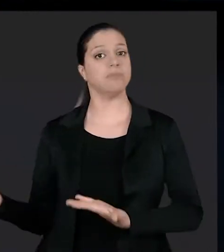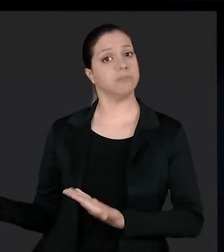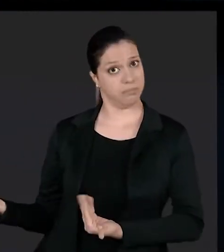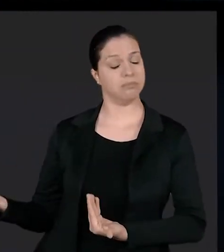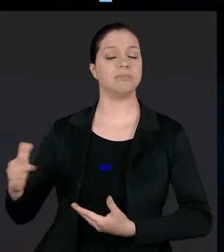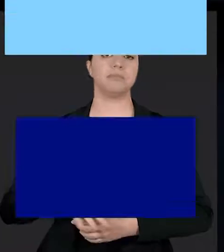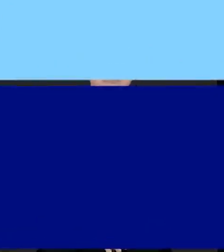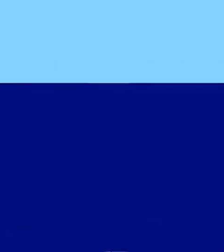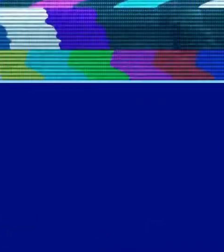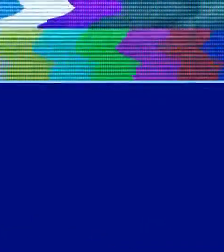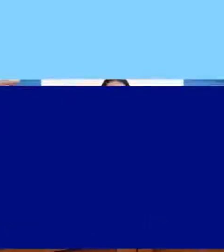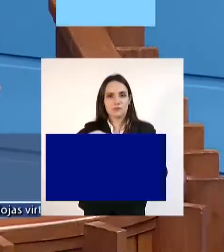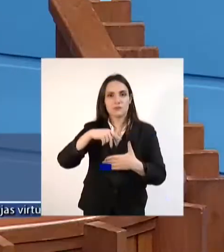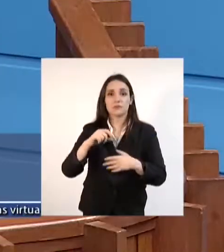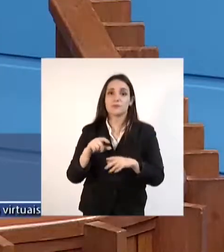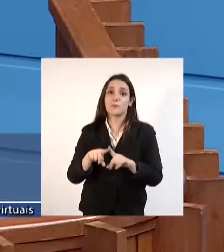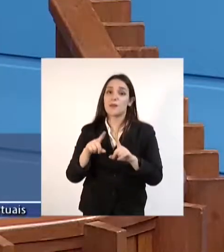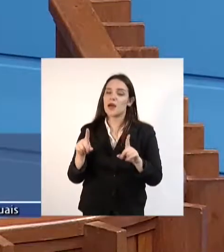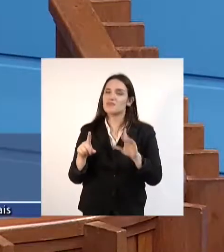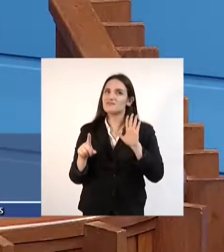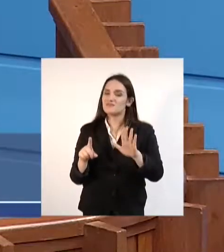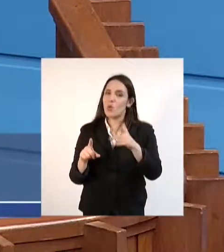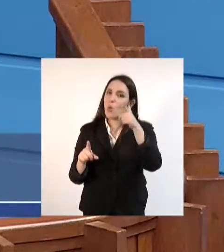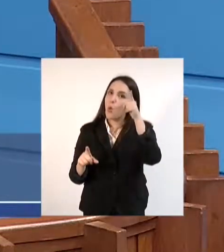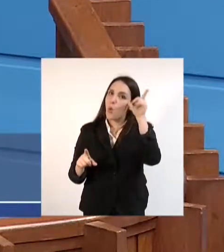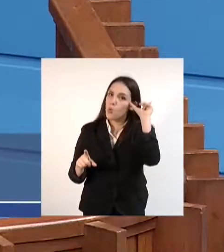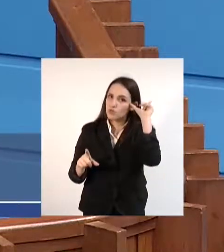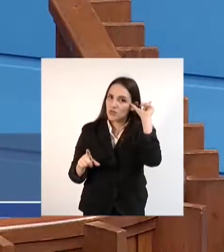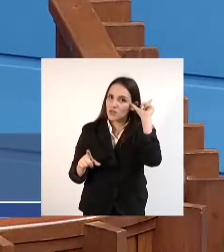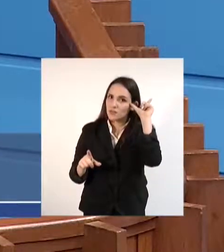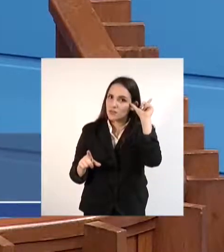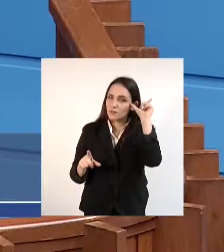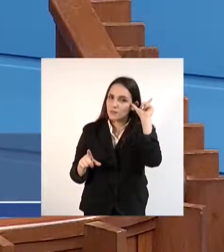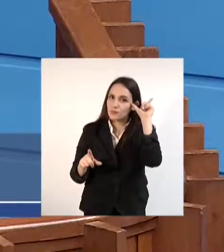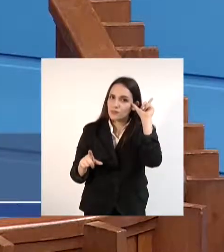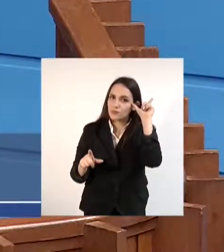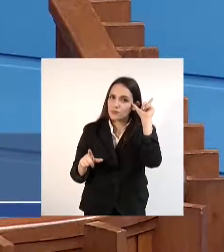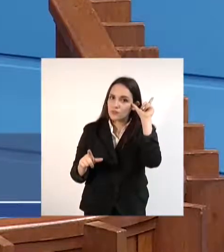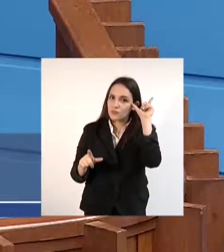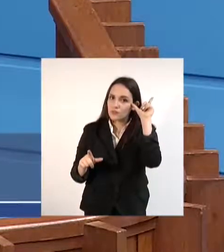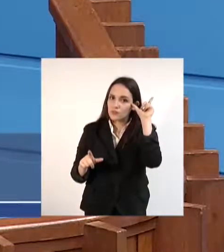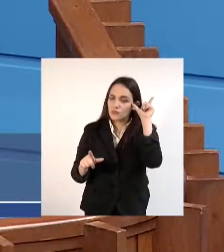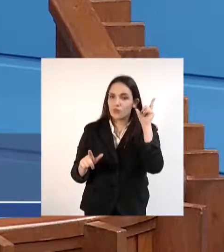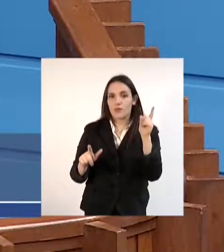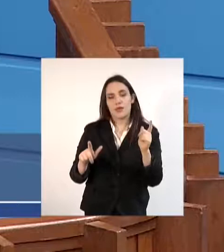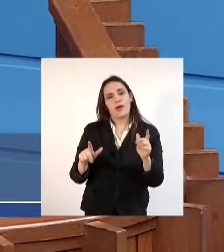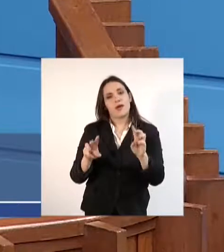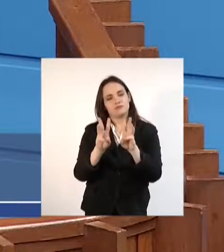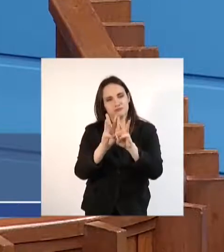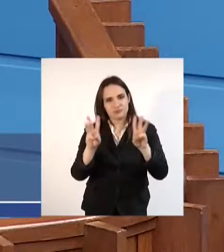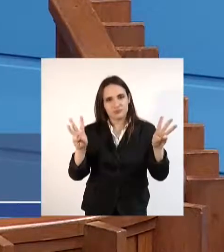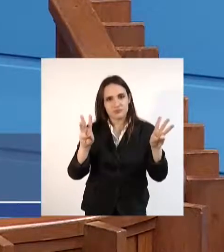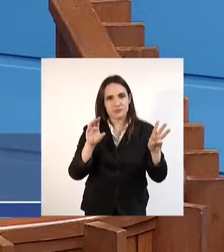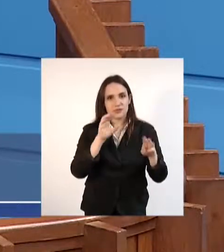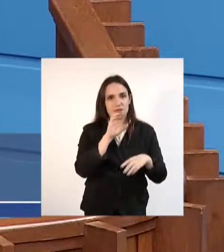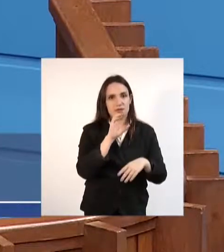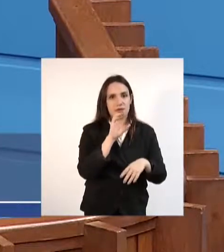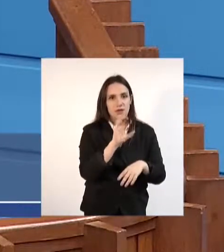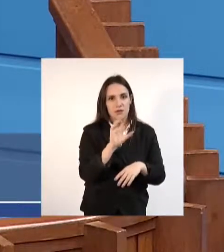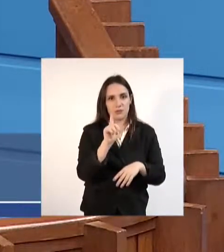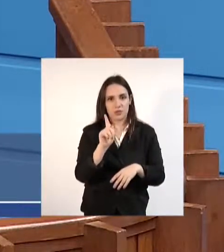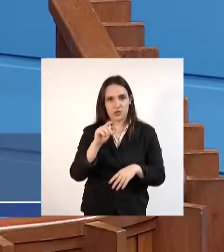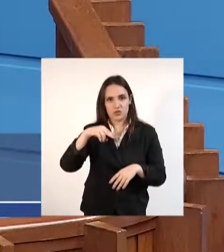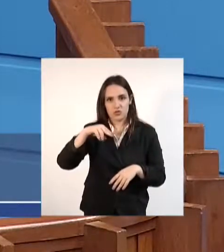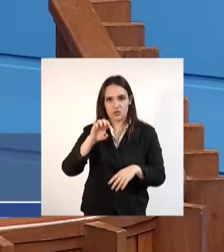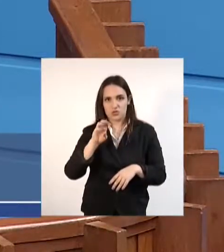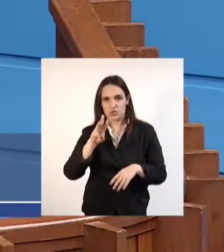suicídio adolescente. Ontem o jornal eletrônico Campo Grande News,